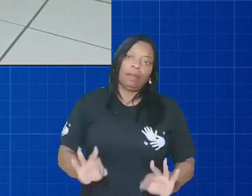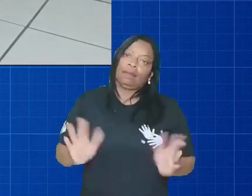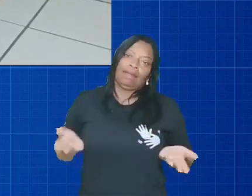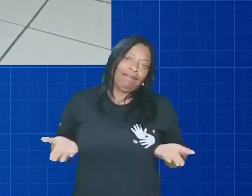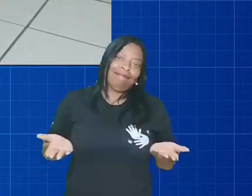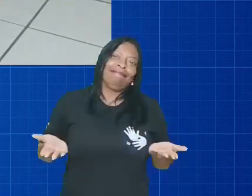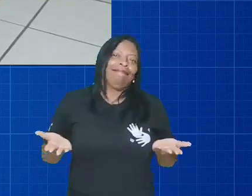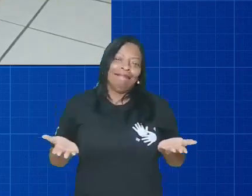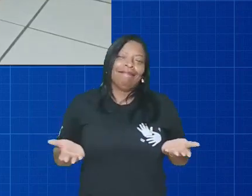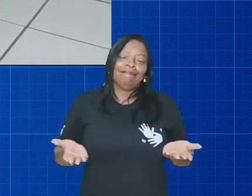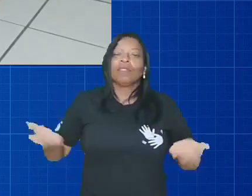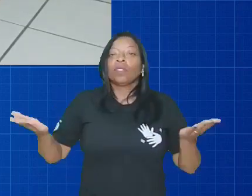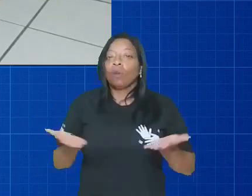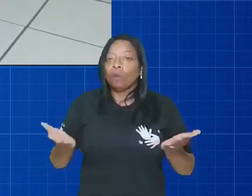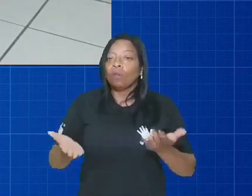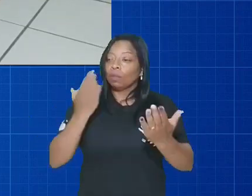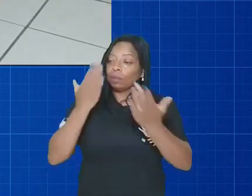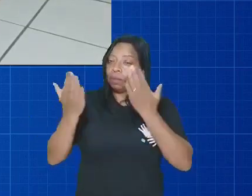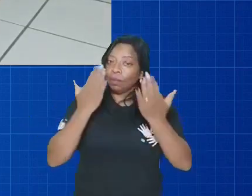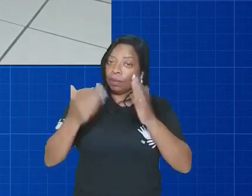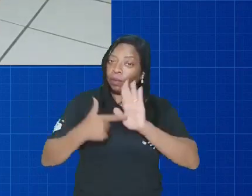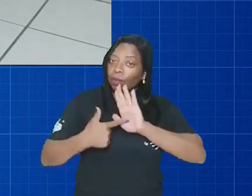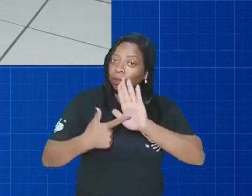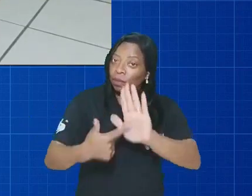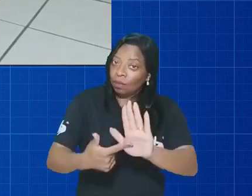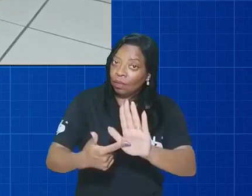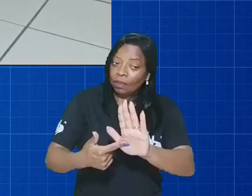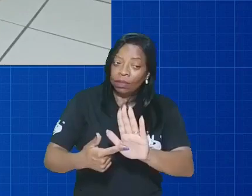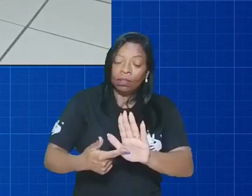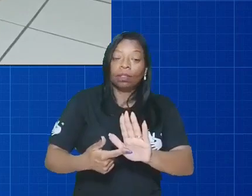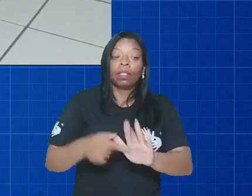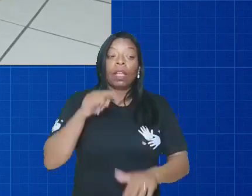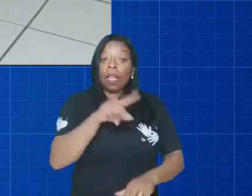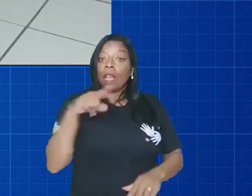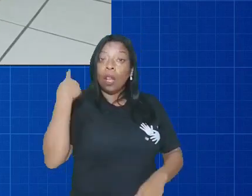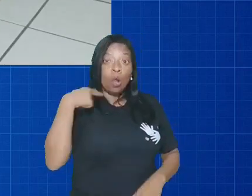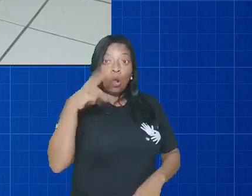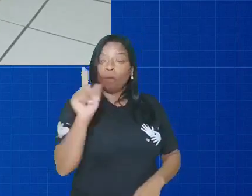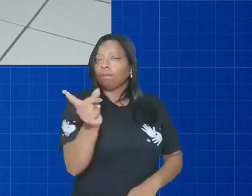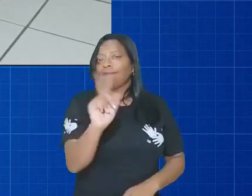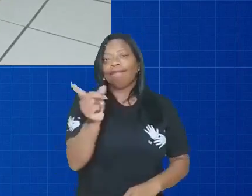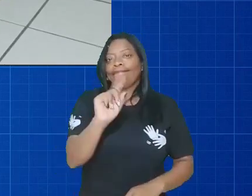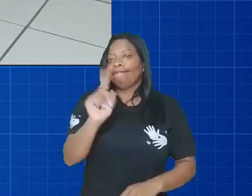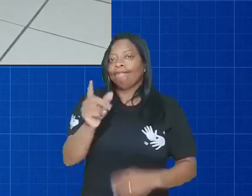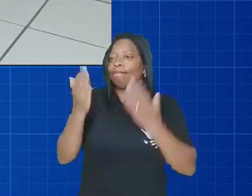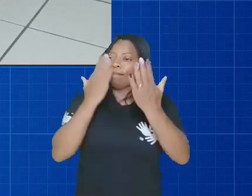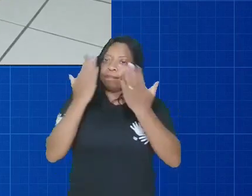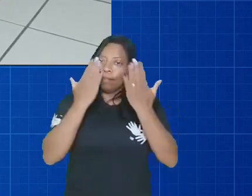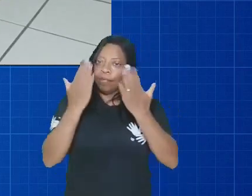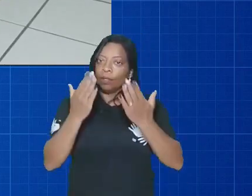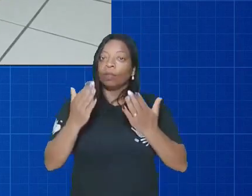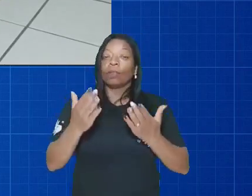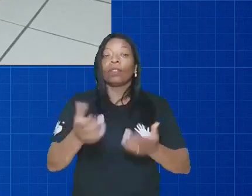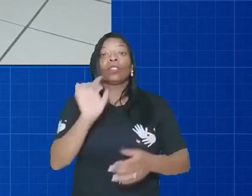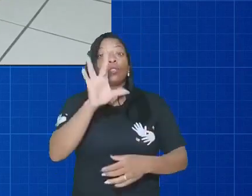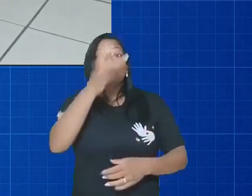né, psicologia já entende que não é coisa pra gente louca, né? A gente entende que hoje a psicologia ela vem